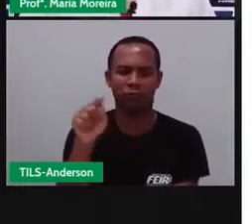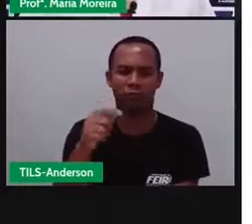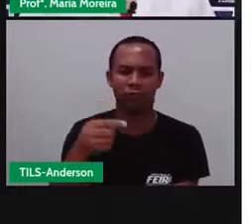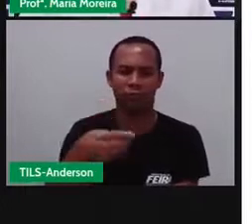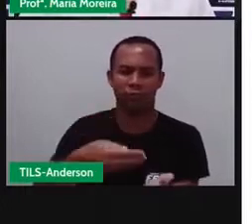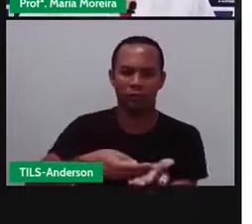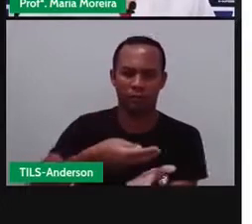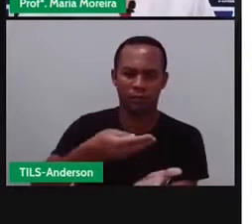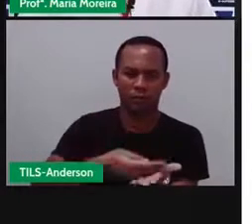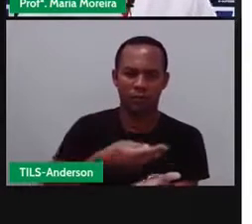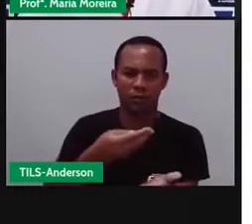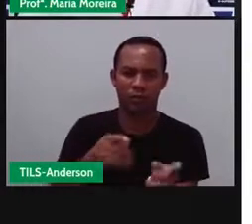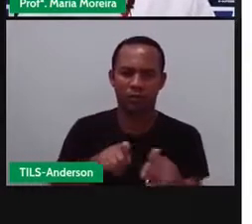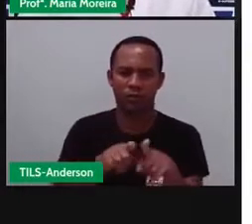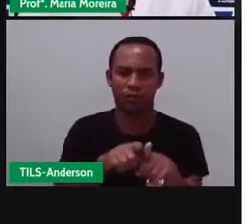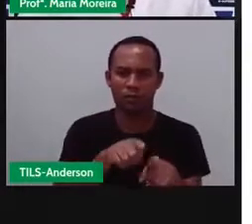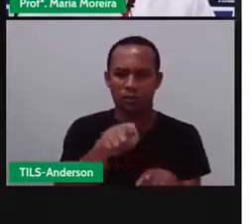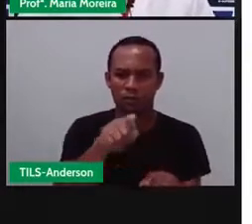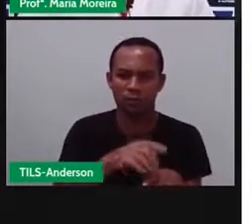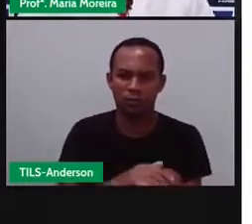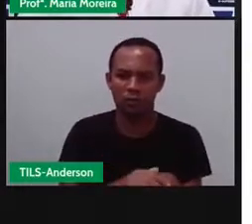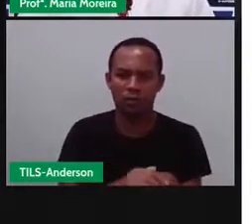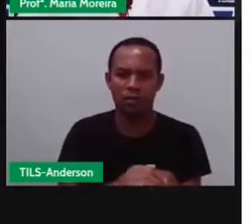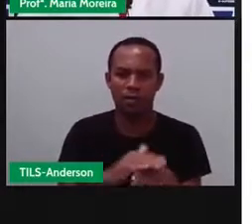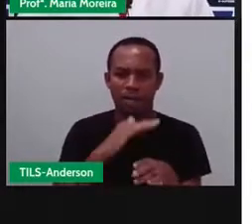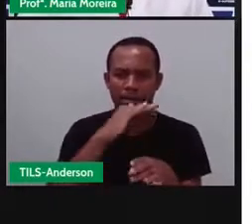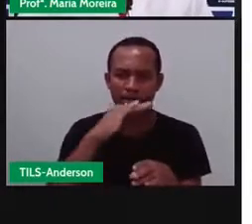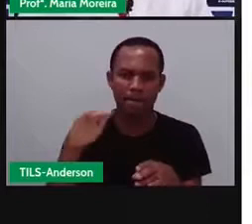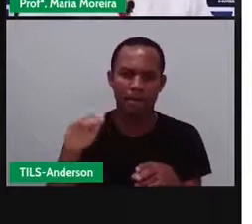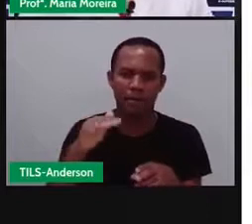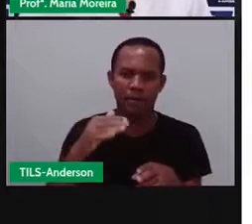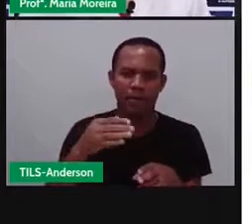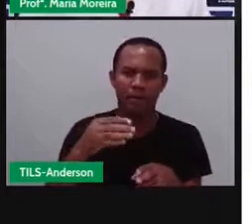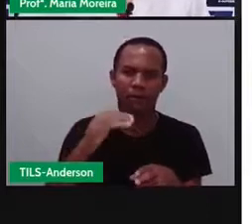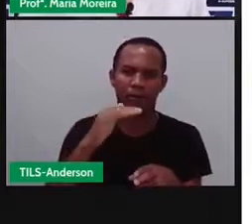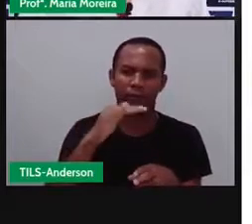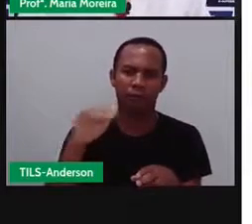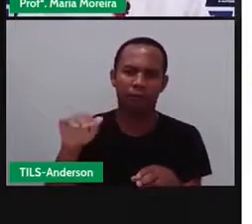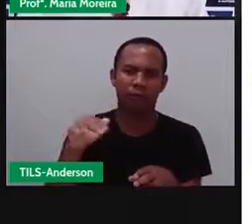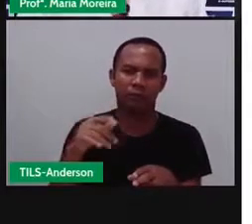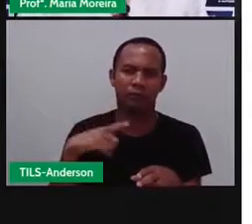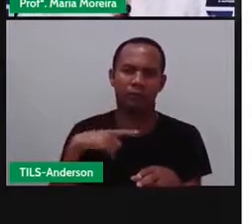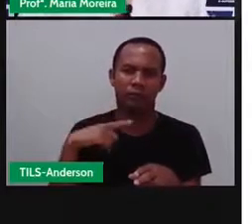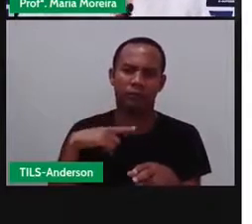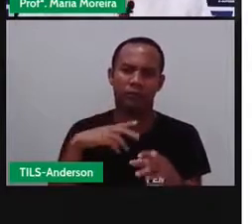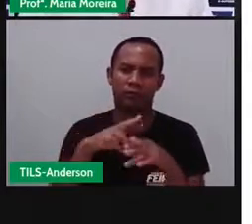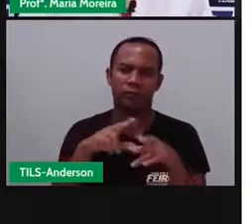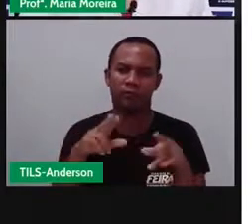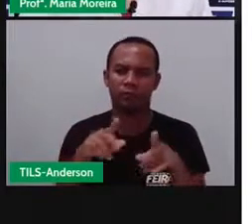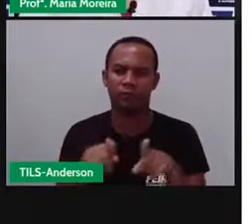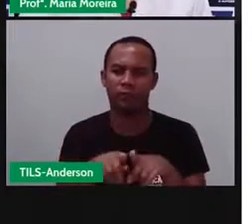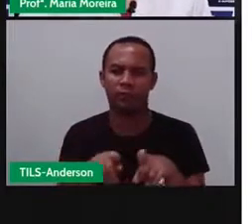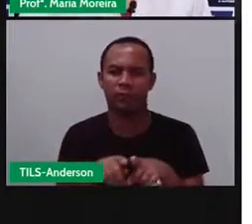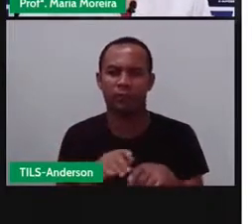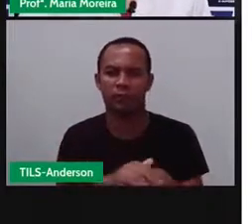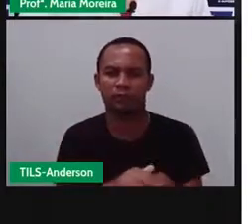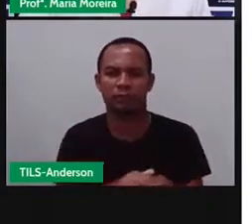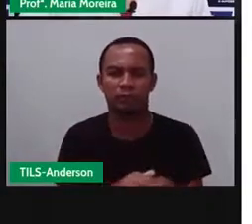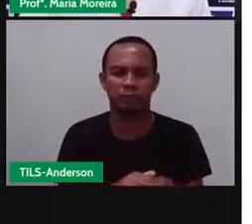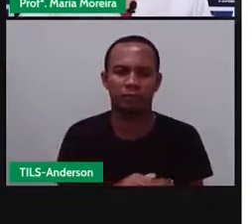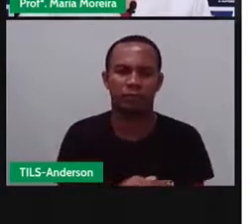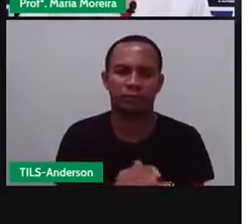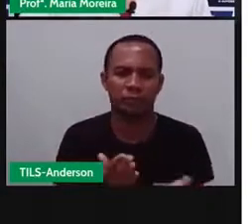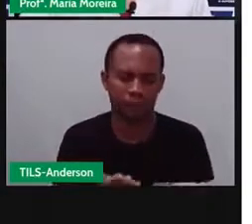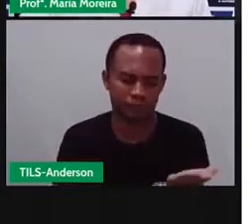colherzinhas medidoras, né? Uma colher, meia colher, chá, sopa, sobremesa. E a balança digital,